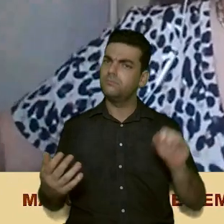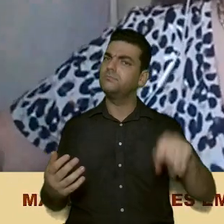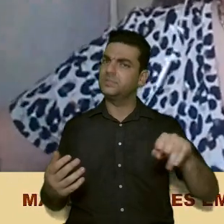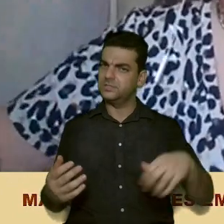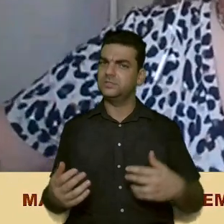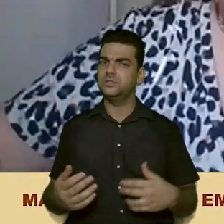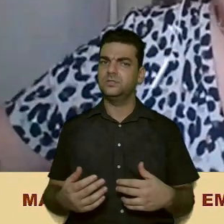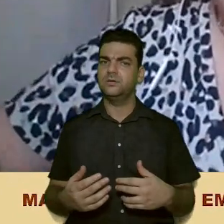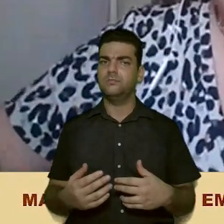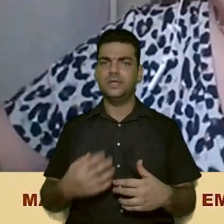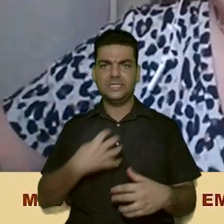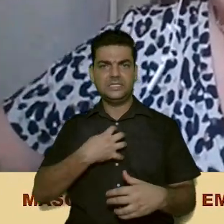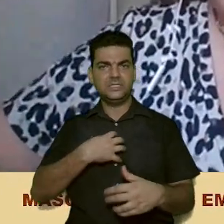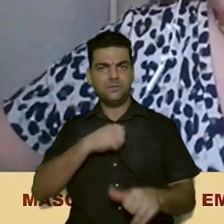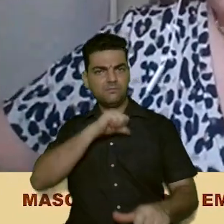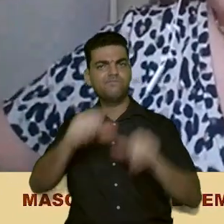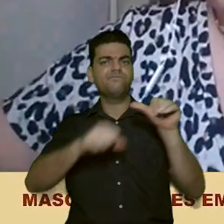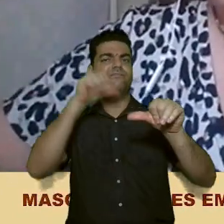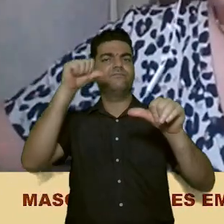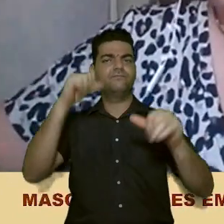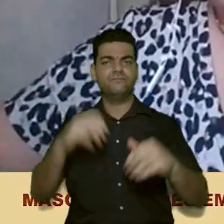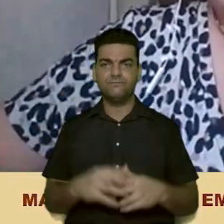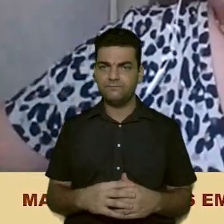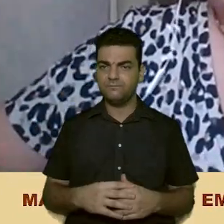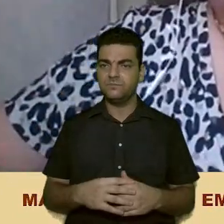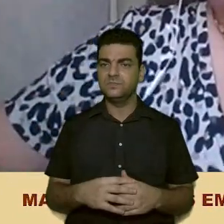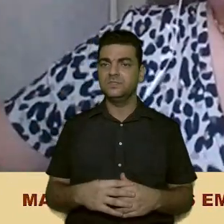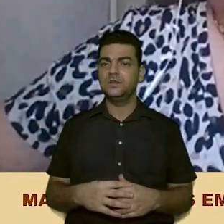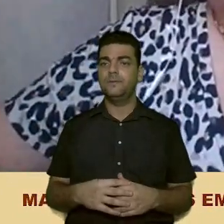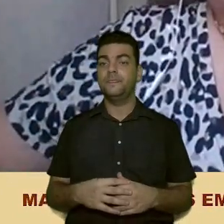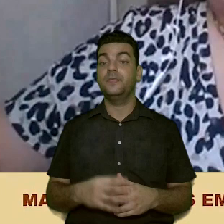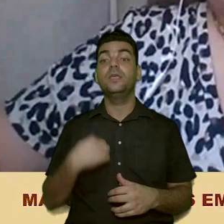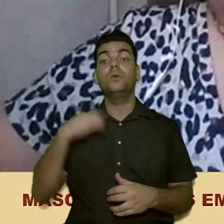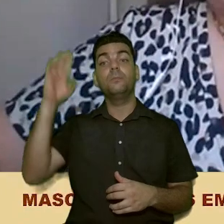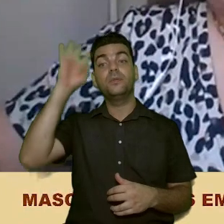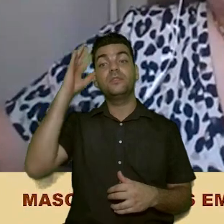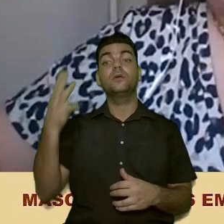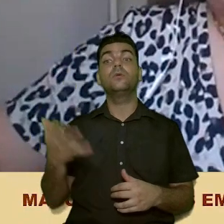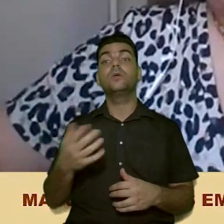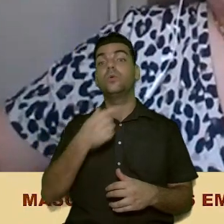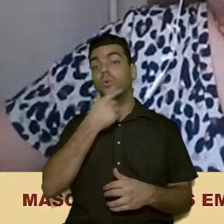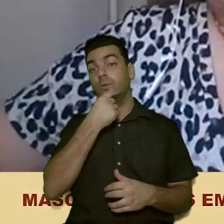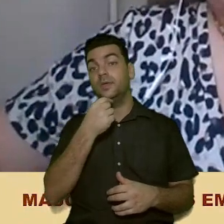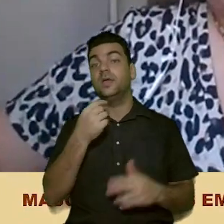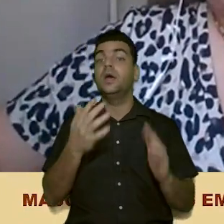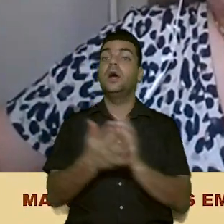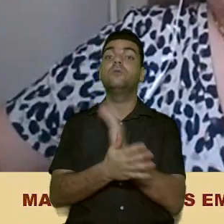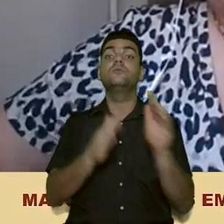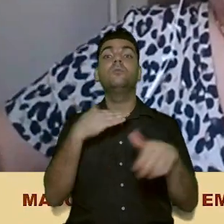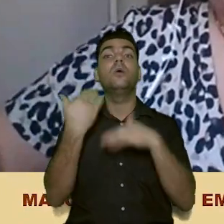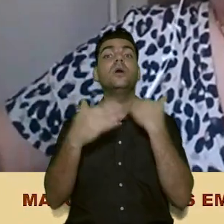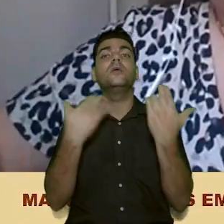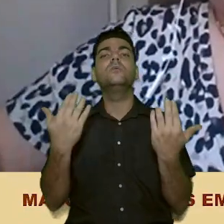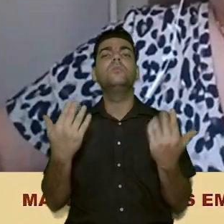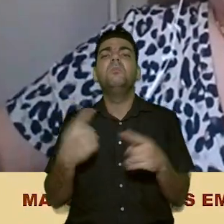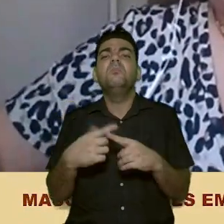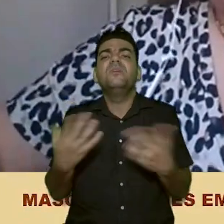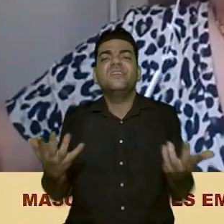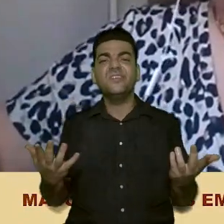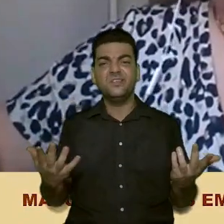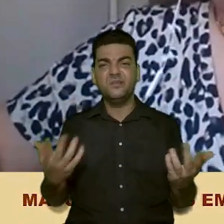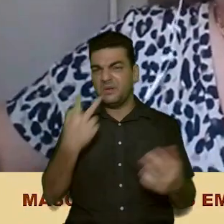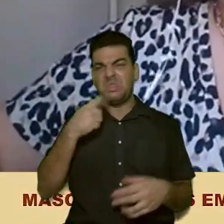gente possa fazer alguma transformação, né? E fiquei pensando também que nós homens estamos morrendo como mártires do machismo. Nós